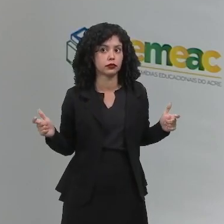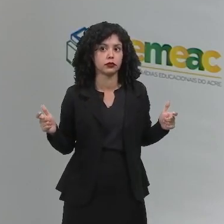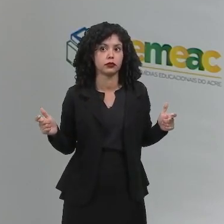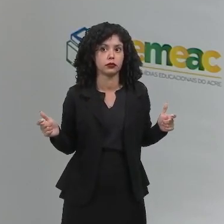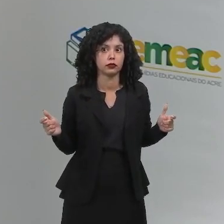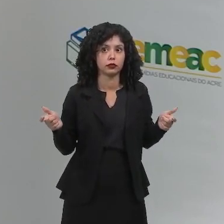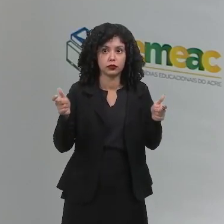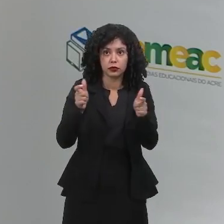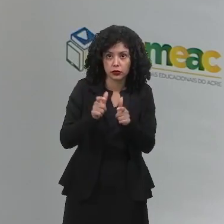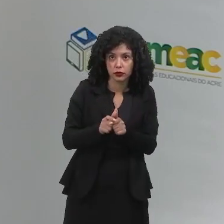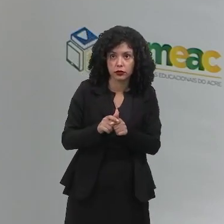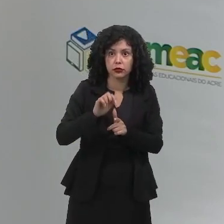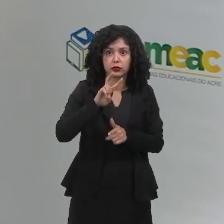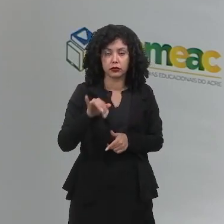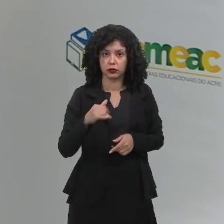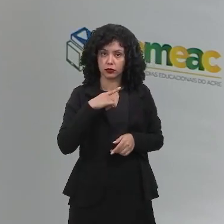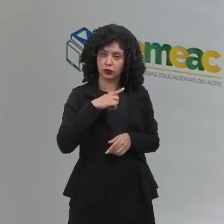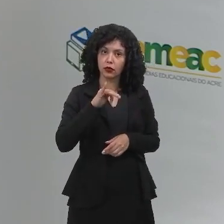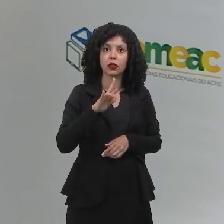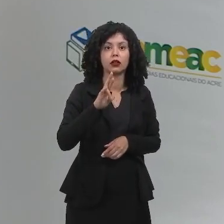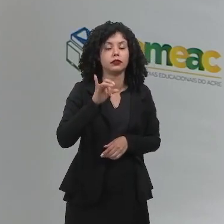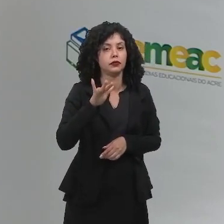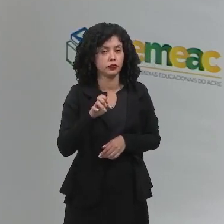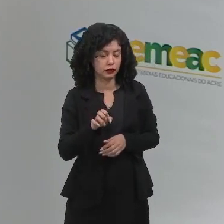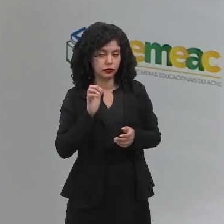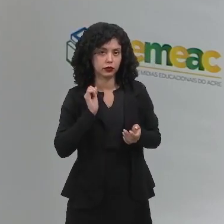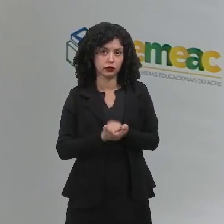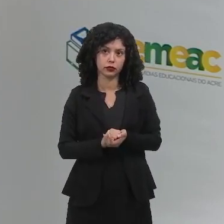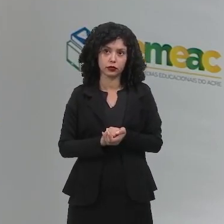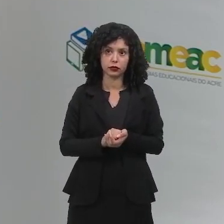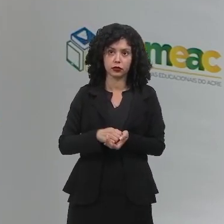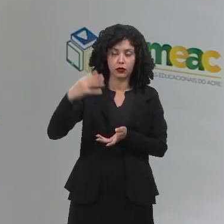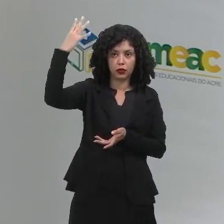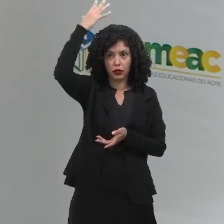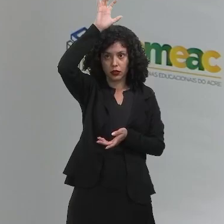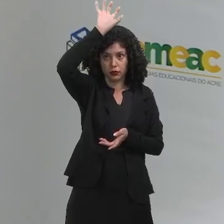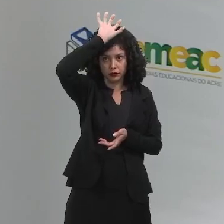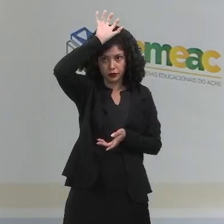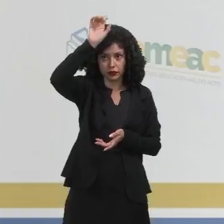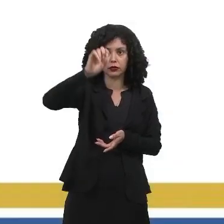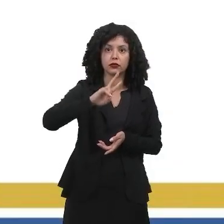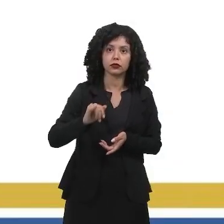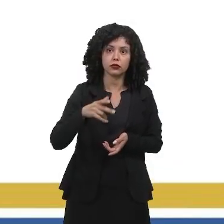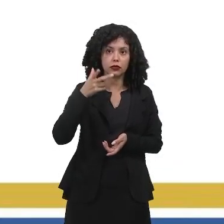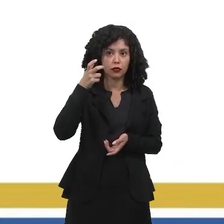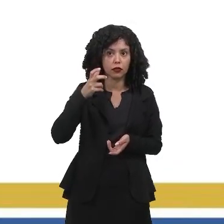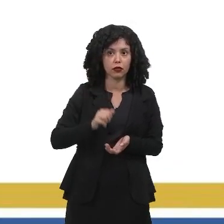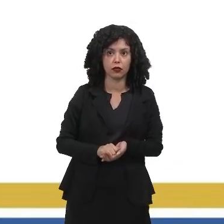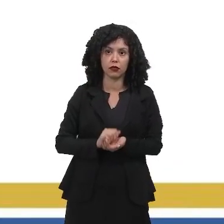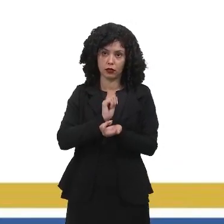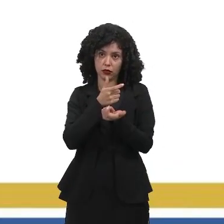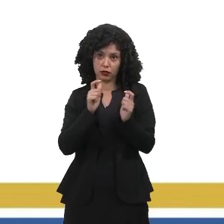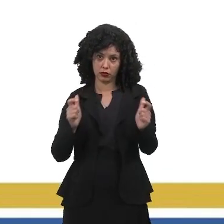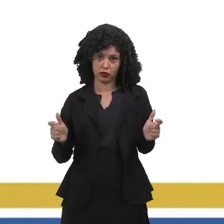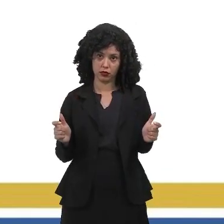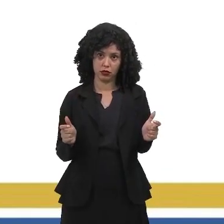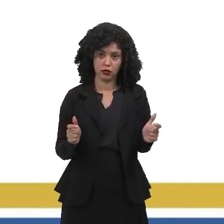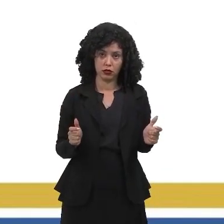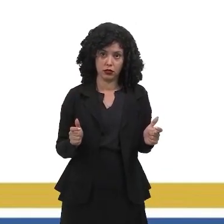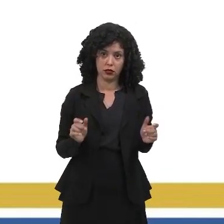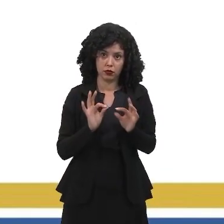onda, menor vai ser a intensidade que o Cebolinha vai estar ouvindo. Então, observa, quanto maior